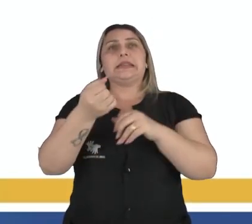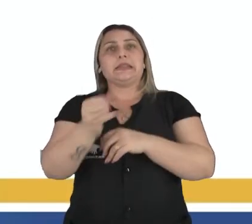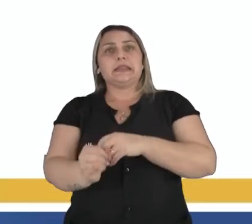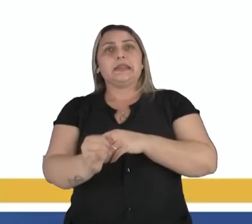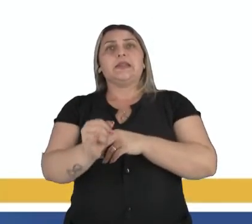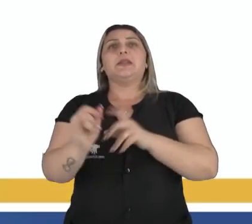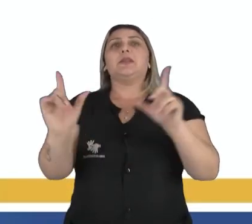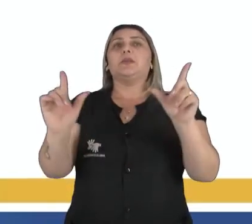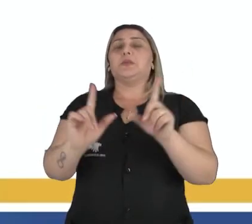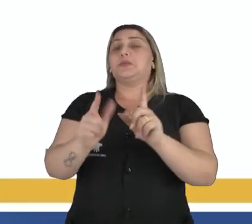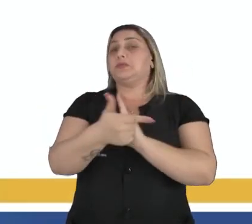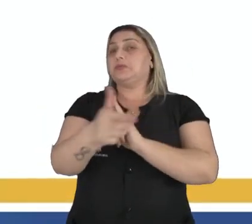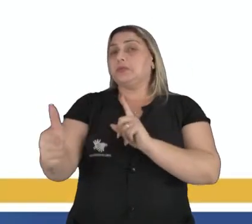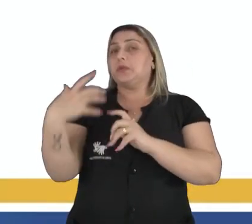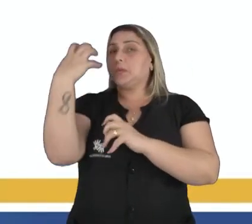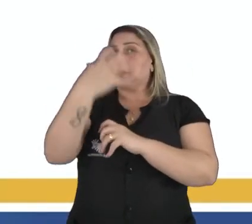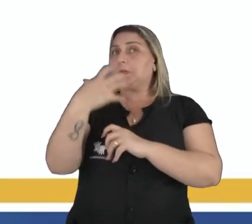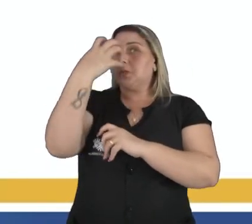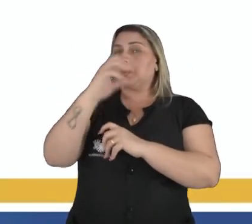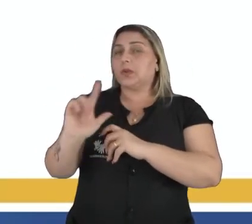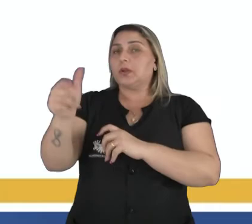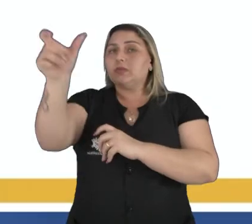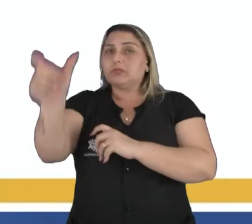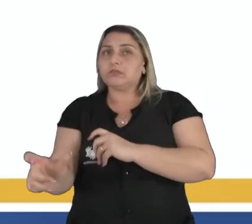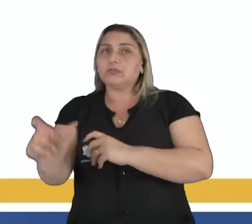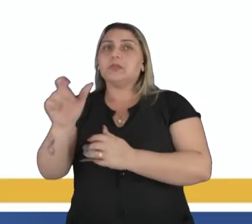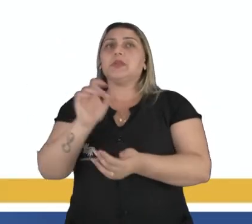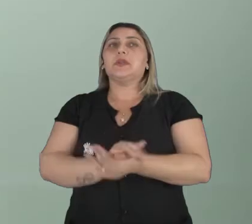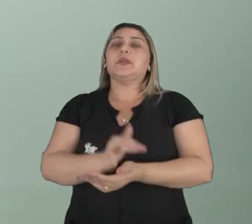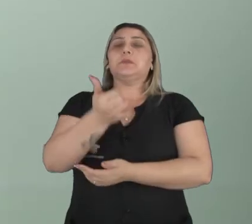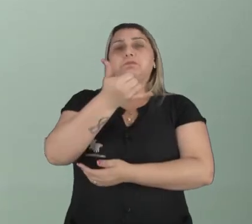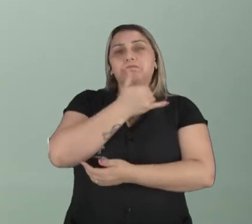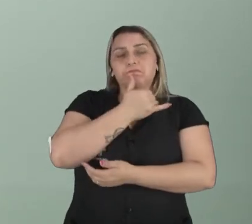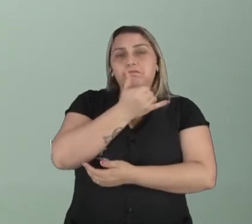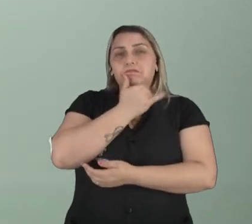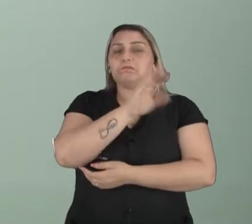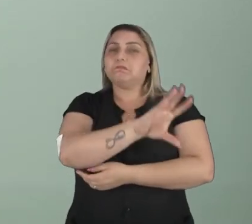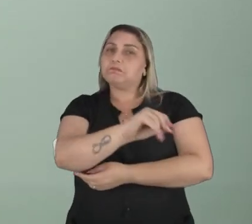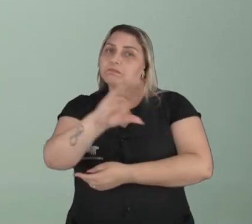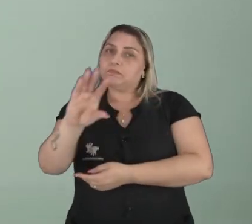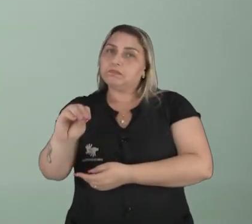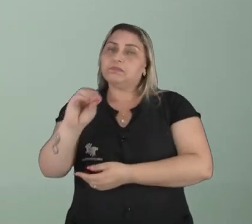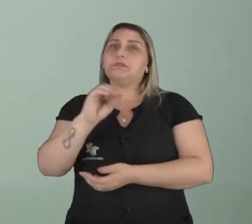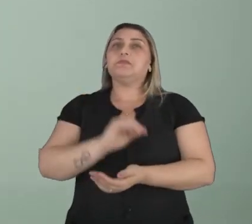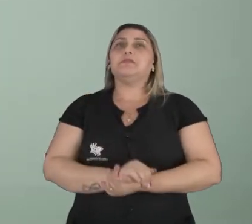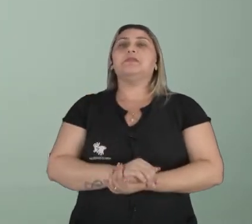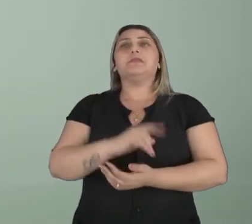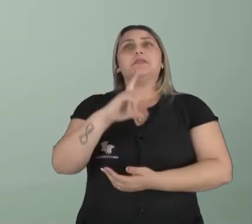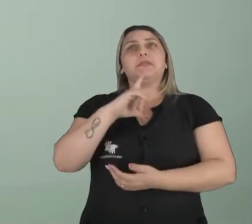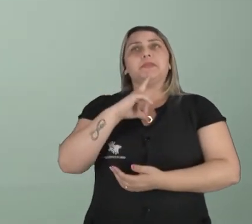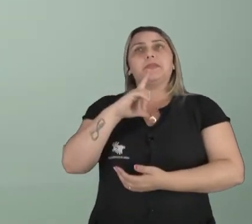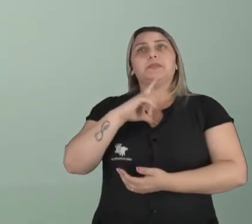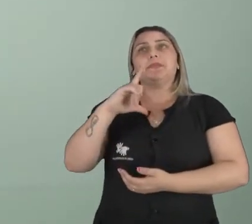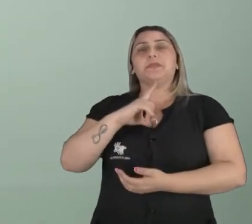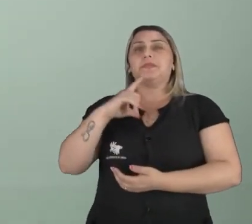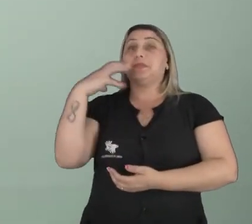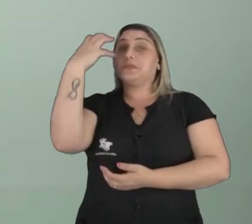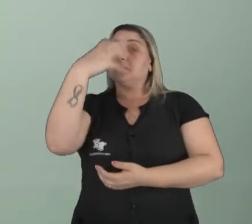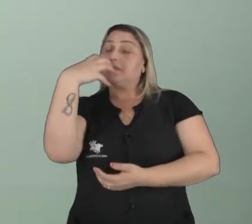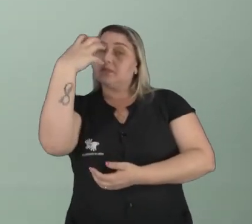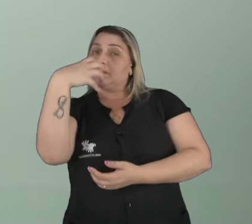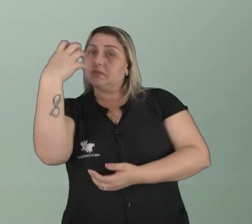mídia caso contrário sente-se mesmo atraente inferior osu infelizmente os adolescentes né tende a se